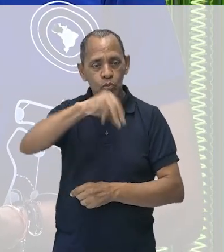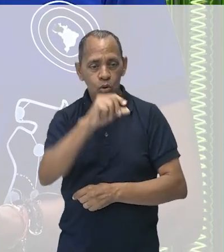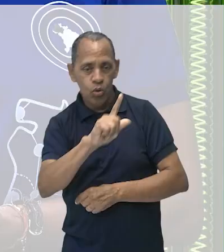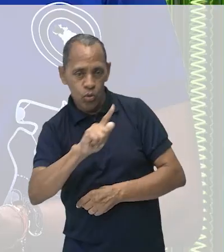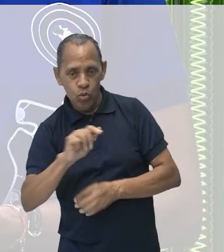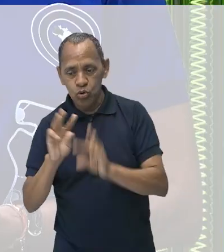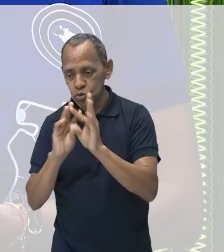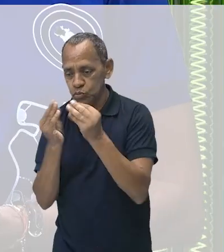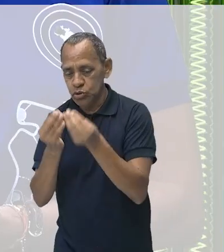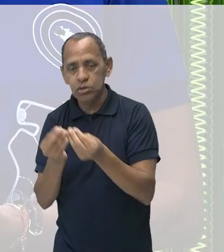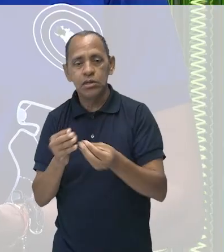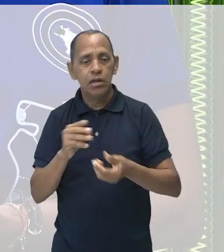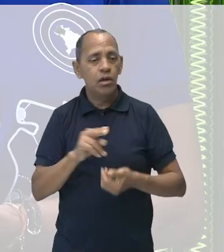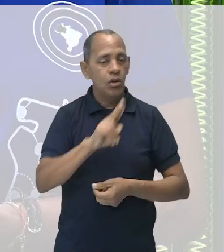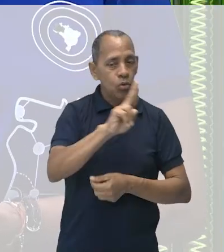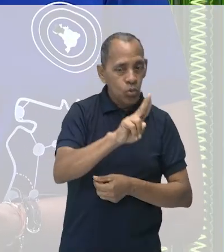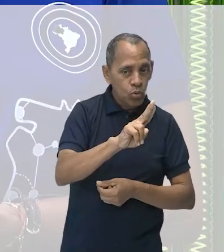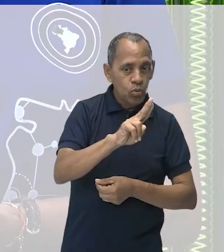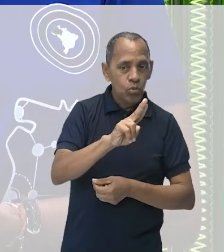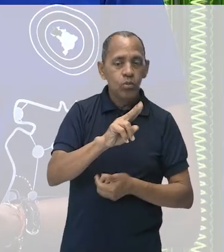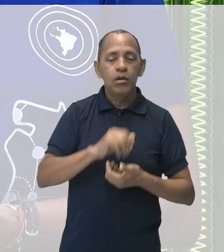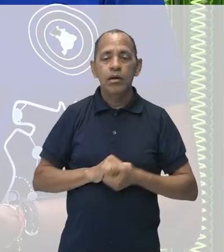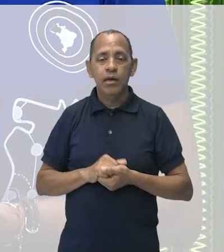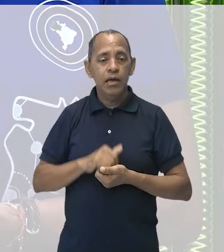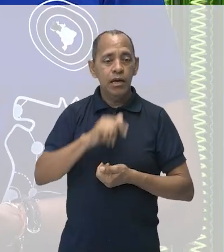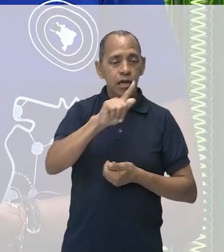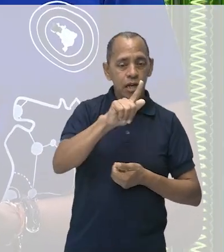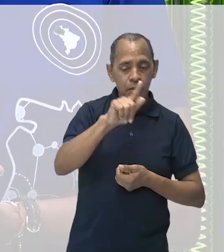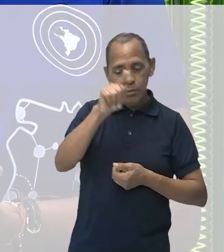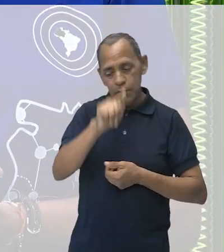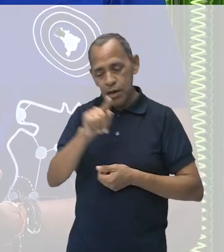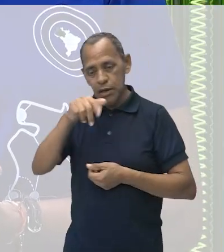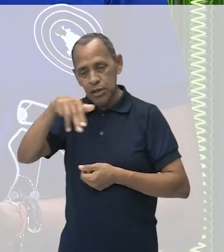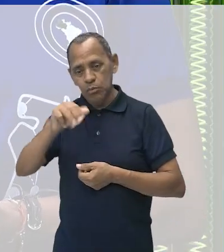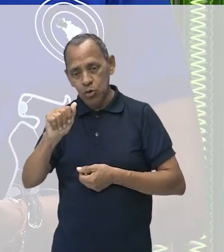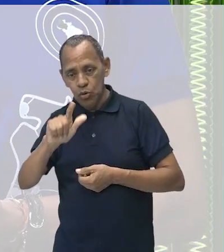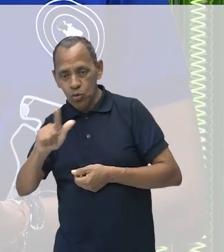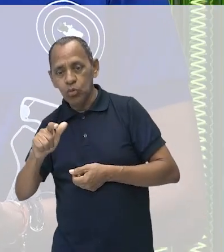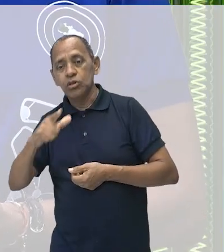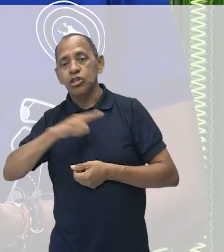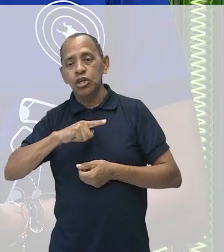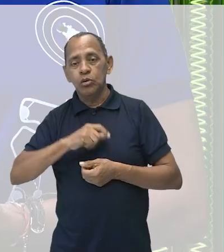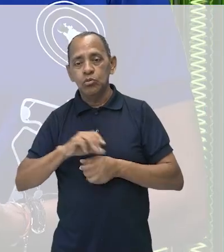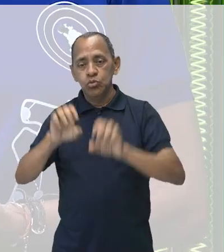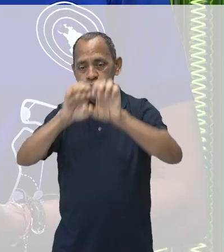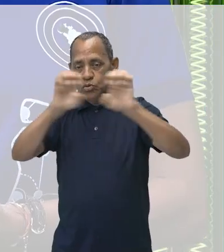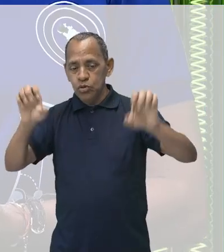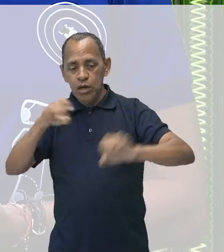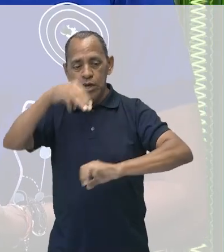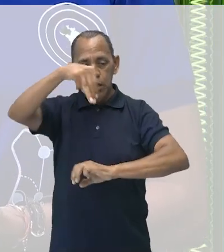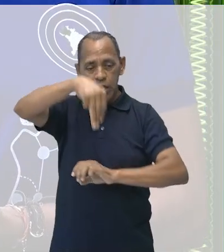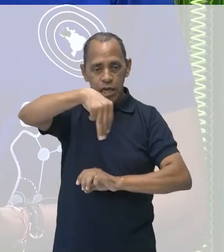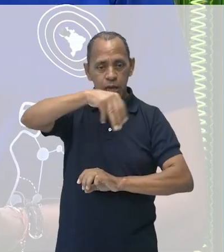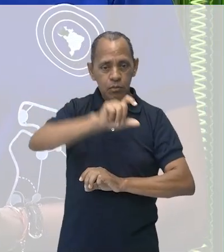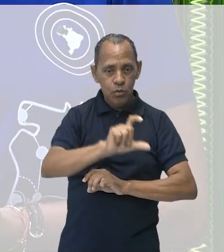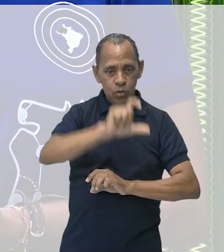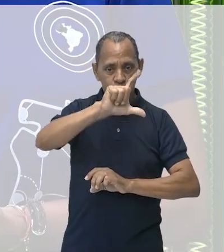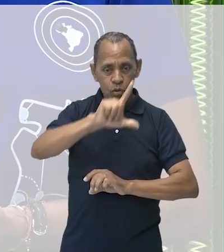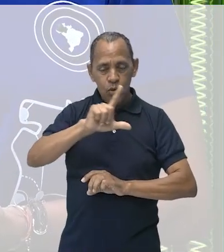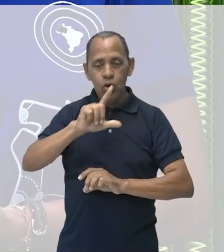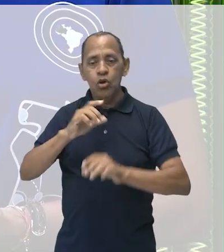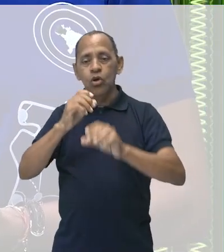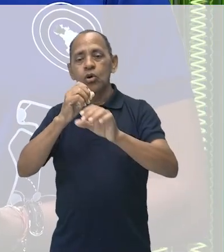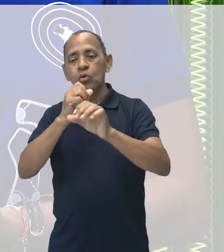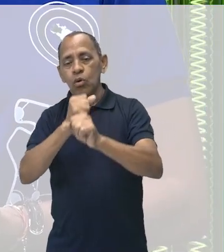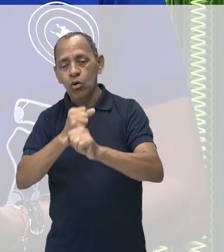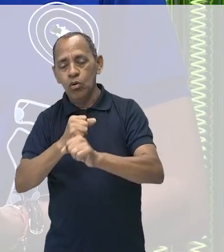e sua unidade de medida é em gramas por mol. Assim, nós temos nessa fórmula M maiúsculo igual a